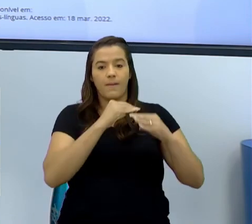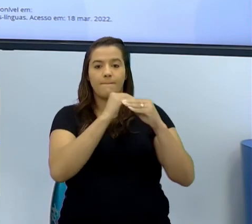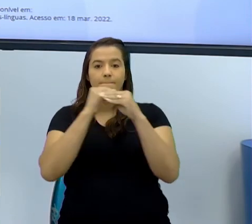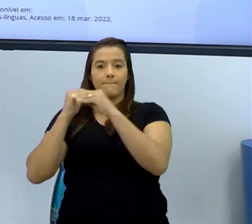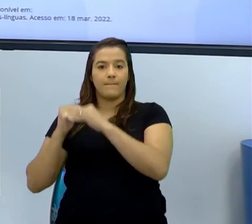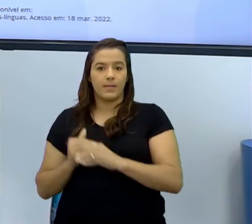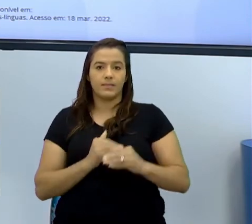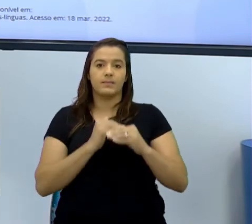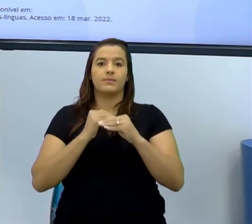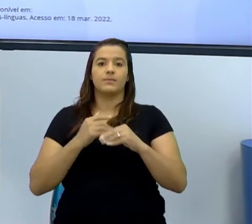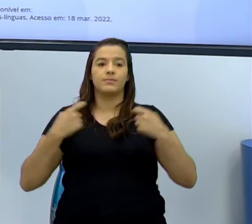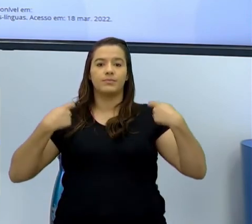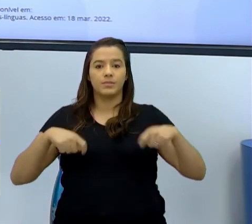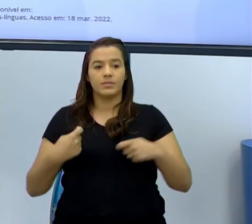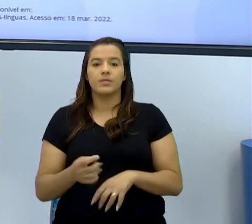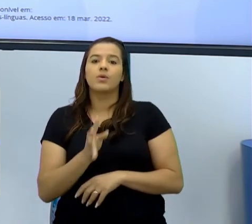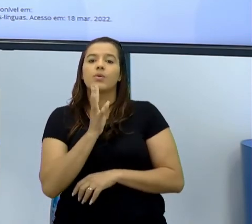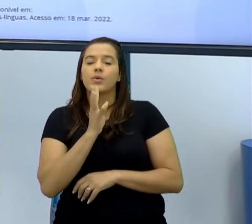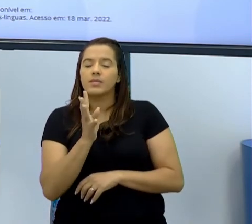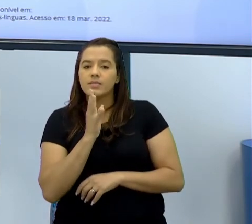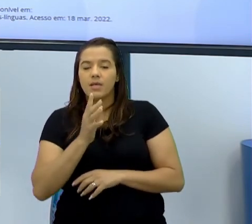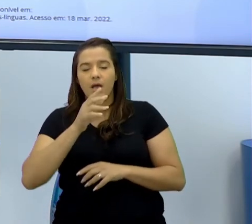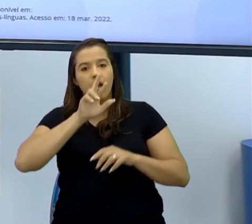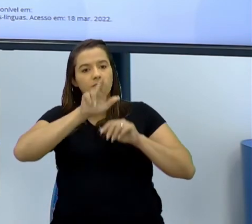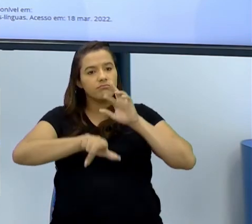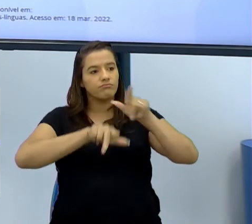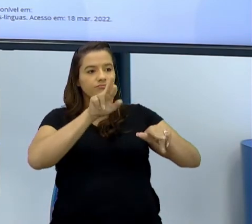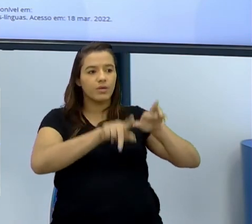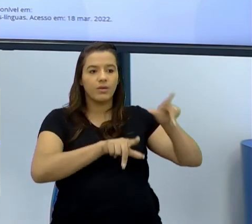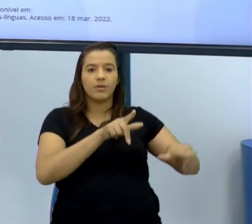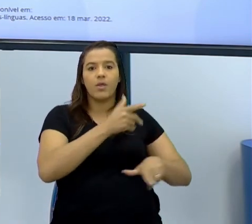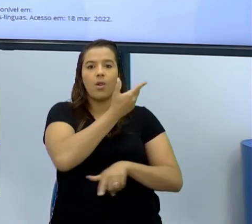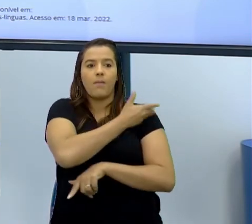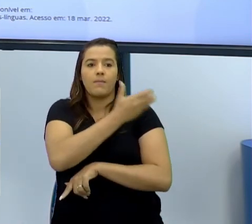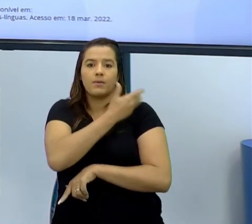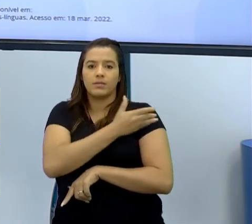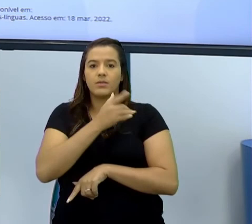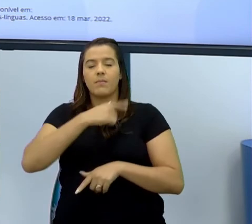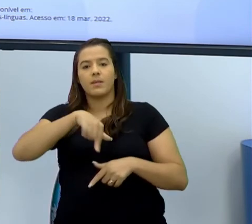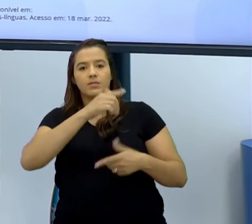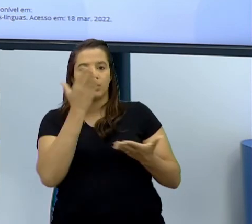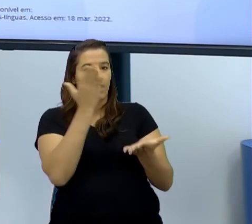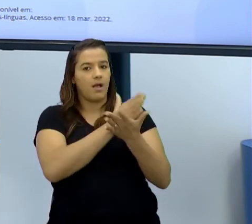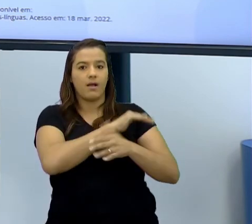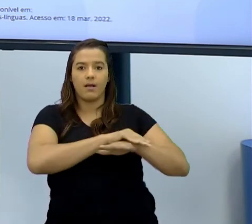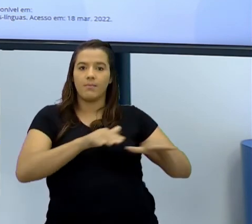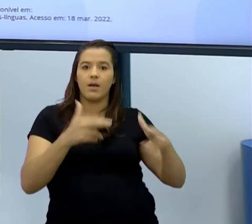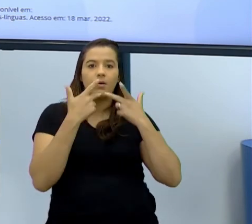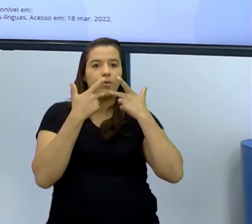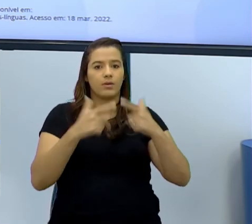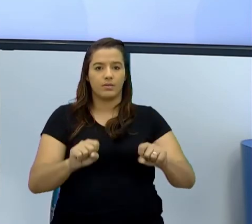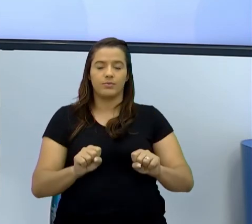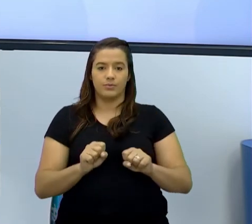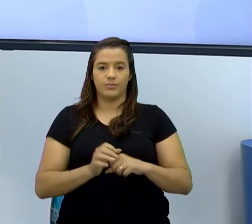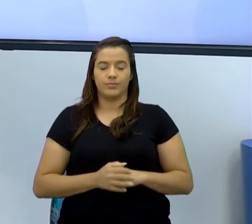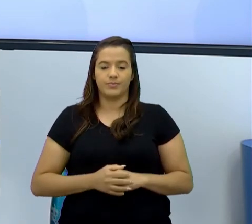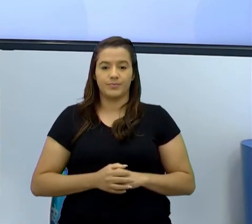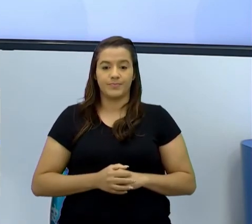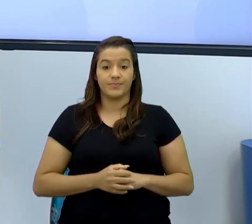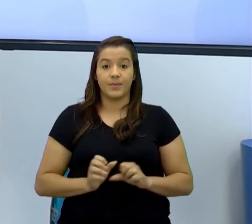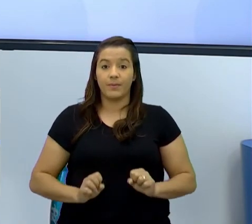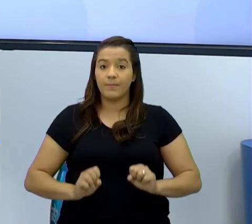padrão e conhecer as variedades para o preconceito, para combater o preconceito linguístico, ok?